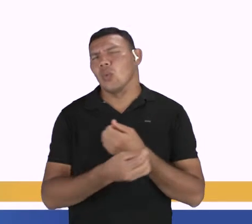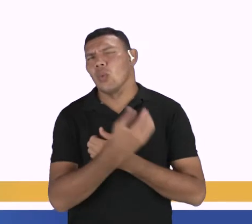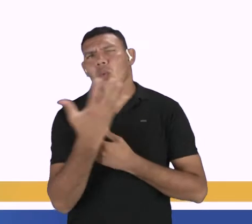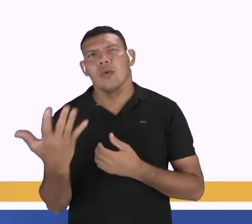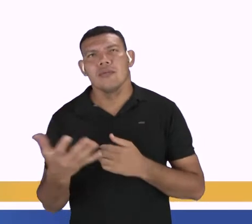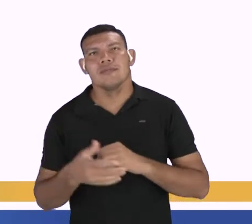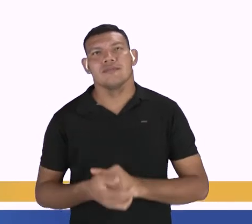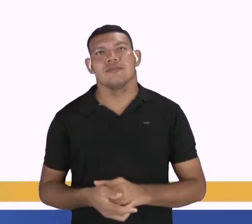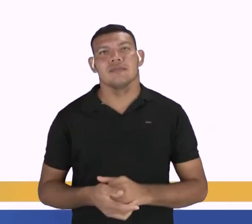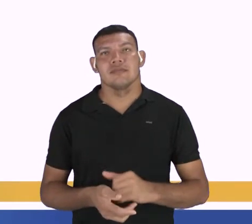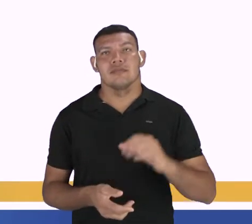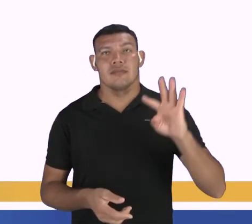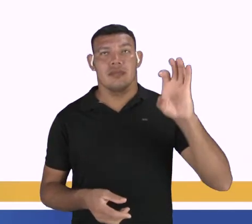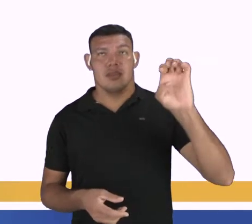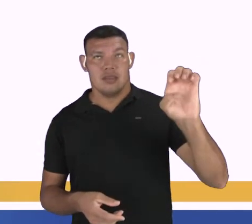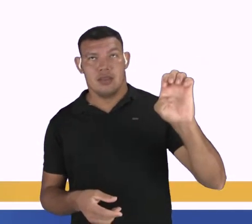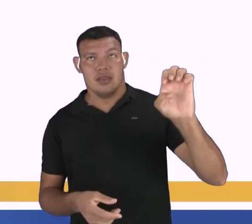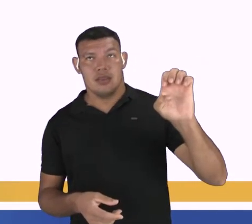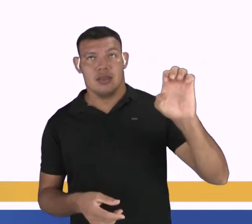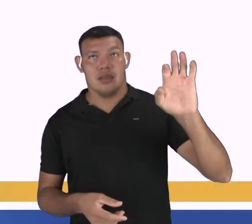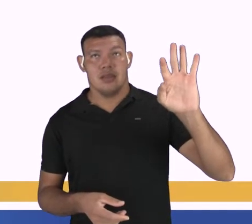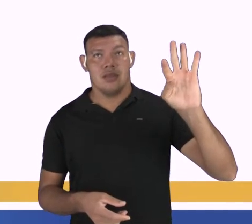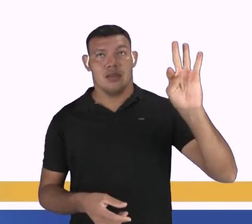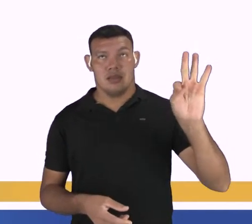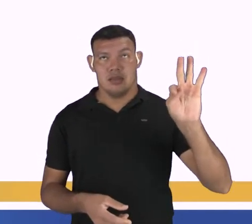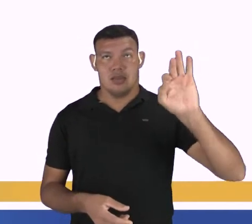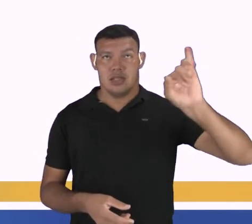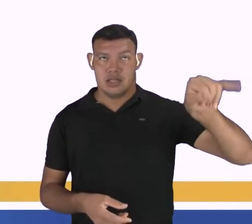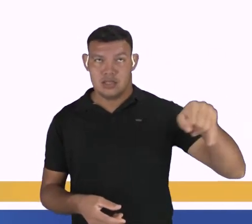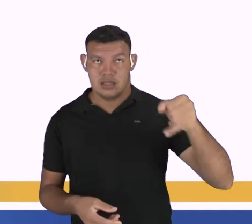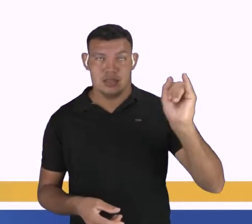ângulo ETJ, né? Você observa que ele tem medida